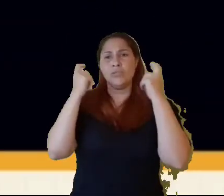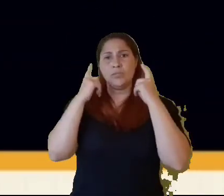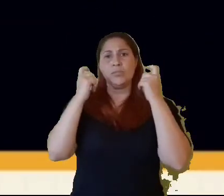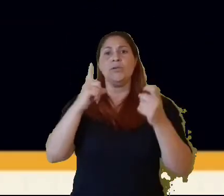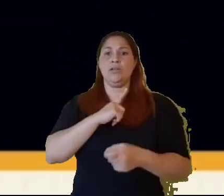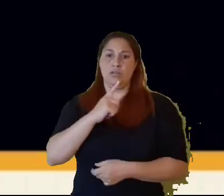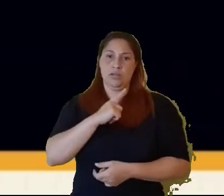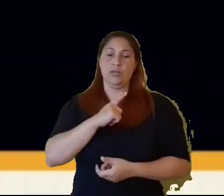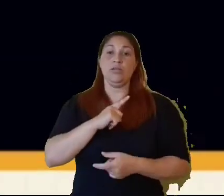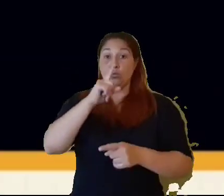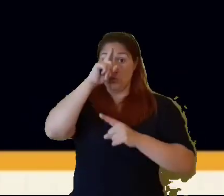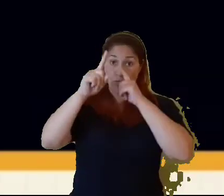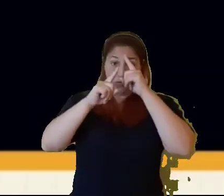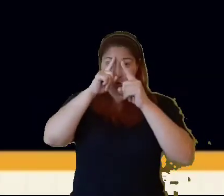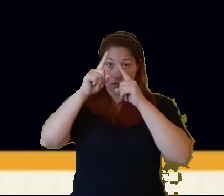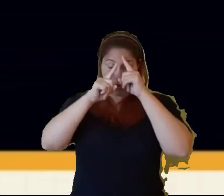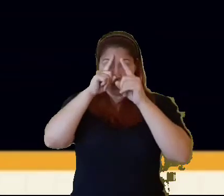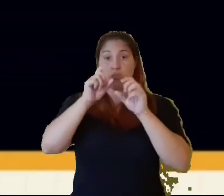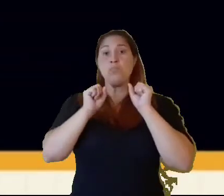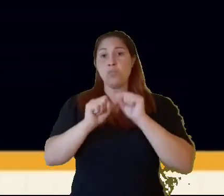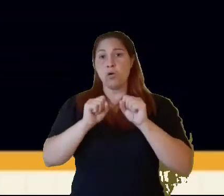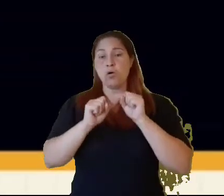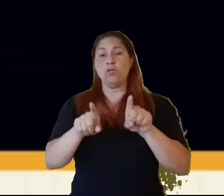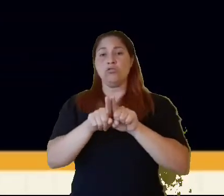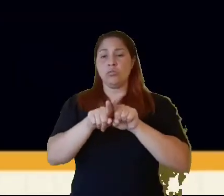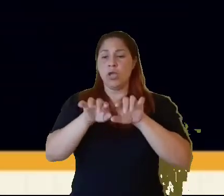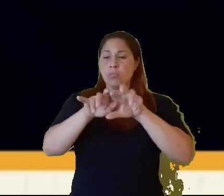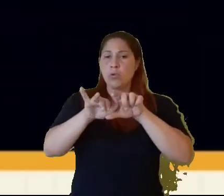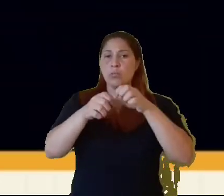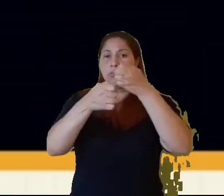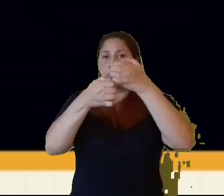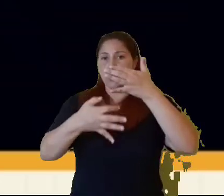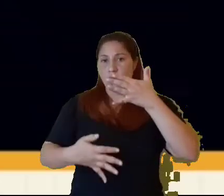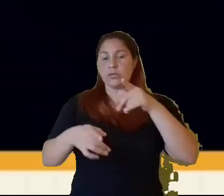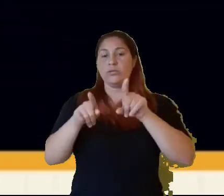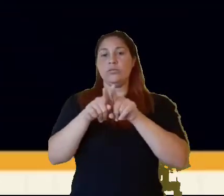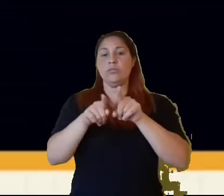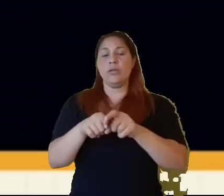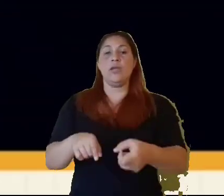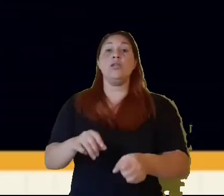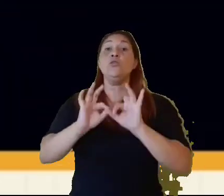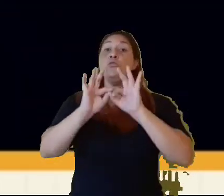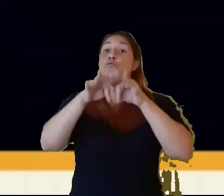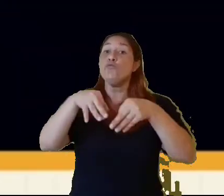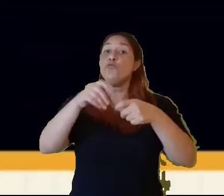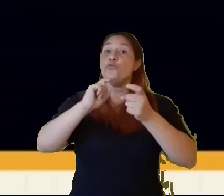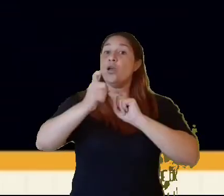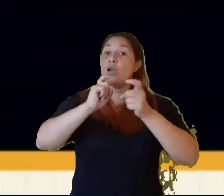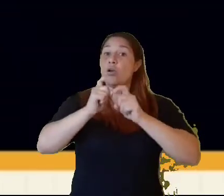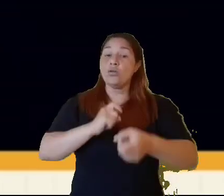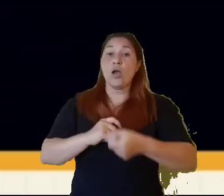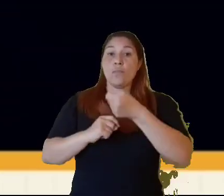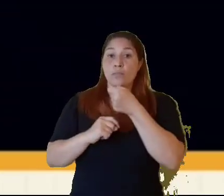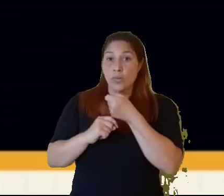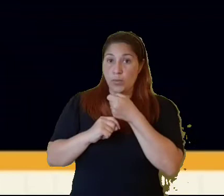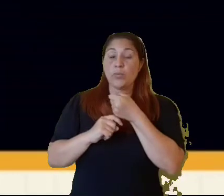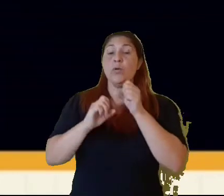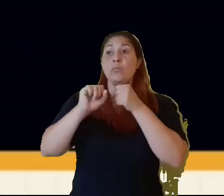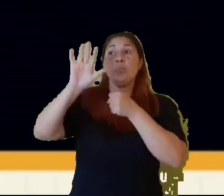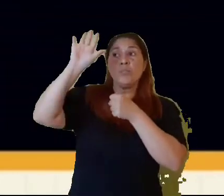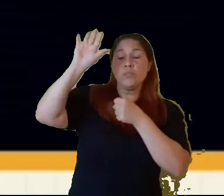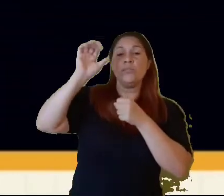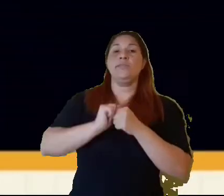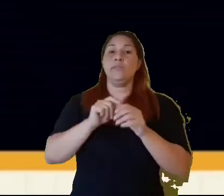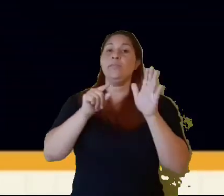eco. Dúvidas, vocês podem colocar ou no chat ou deixar o microfone aberto no final da reunião. Anotem tudo que vocês